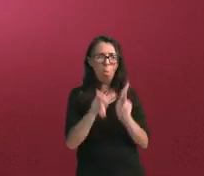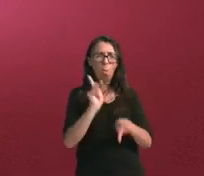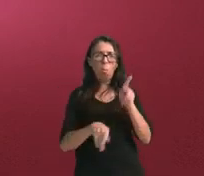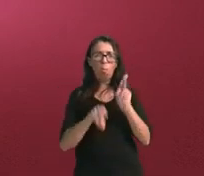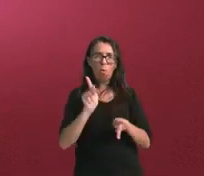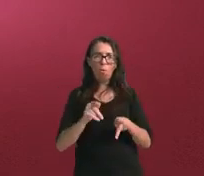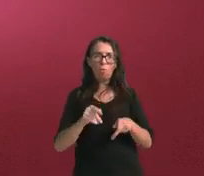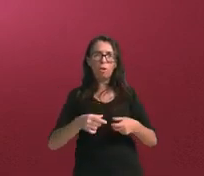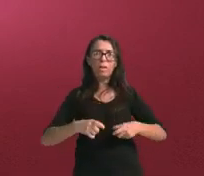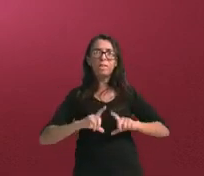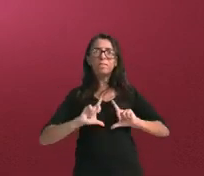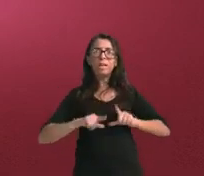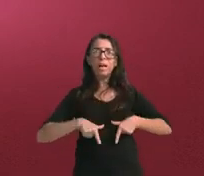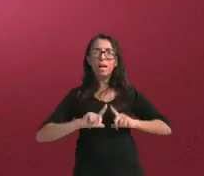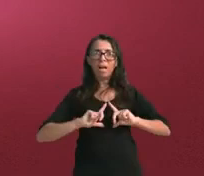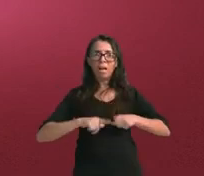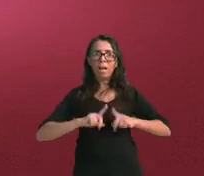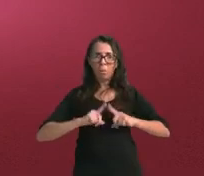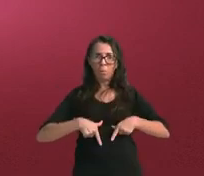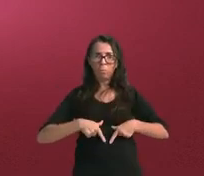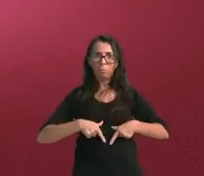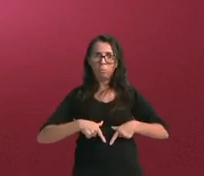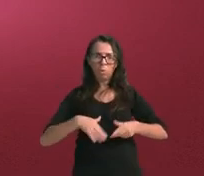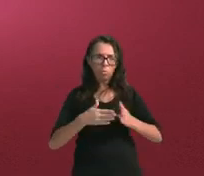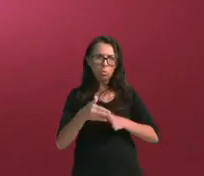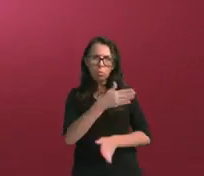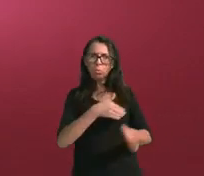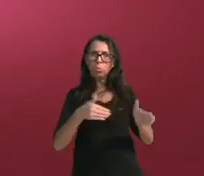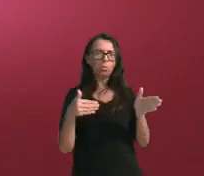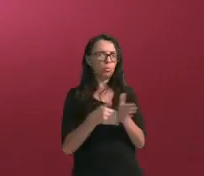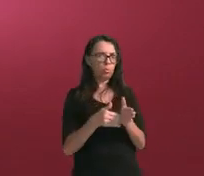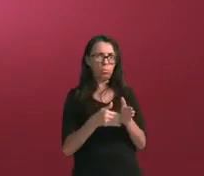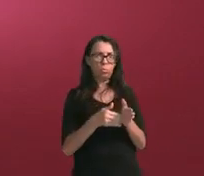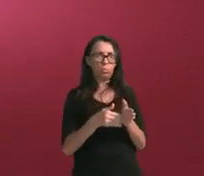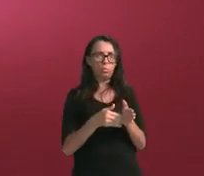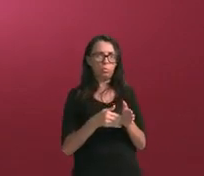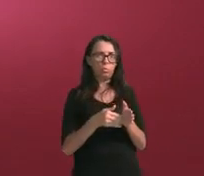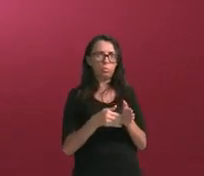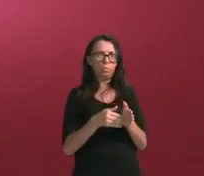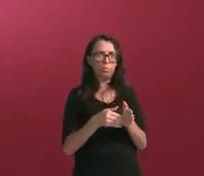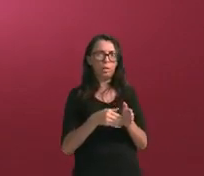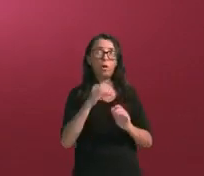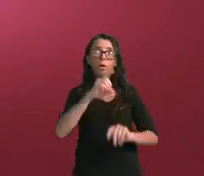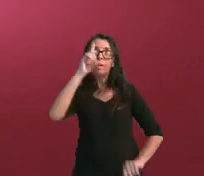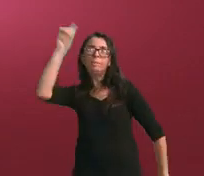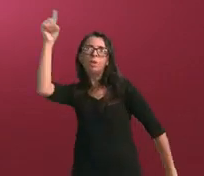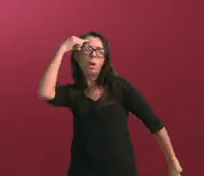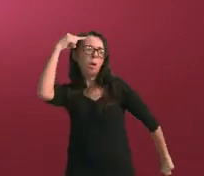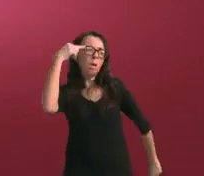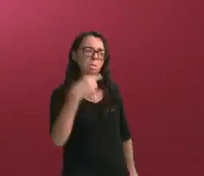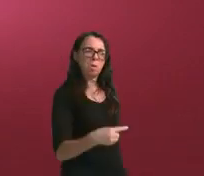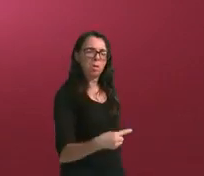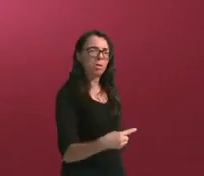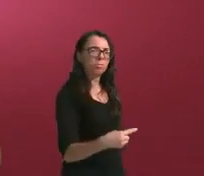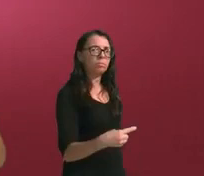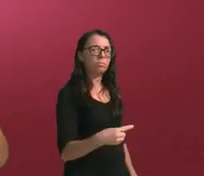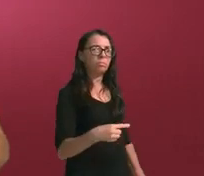pergunta é: o que Deus disse que iria fazer? Bom, no versículo 4, vamos ler